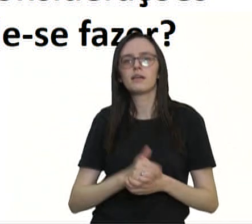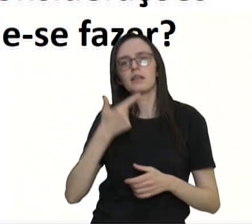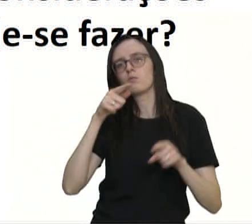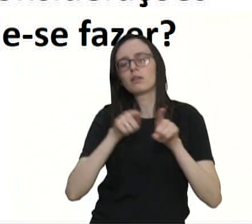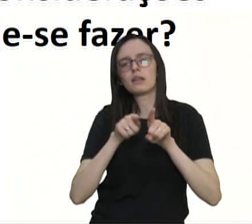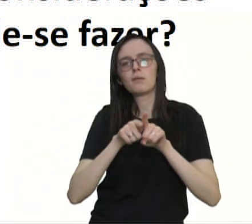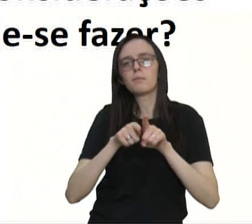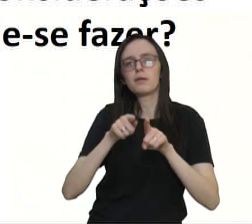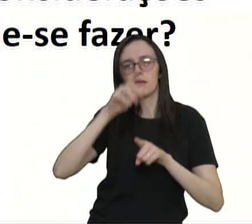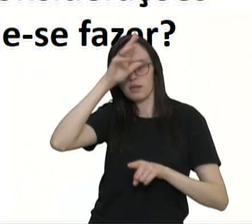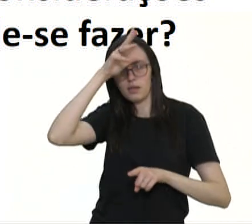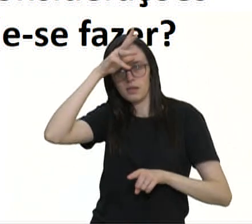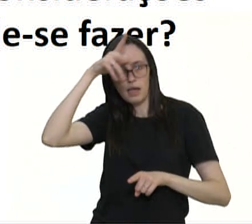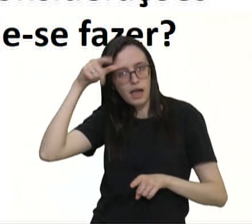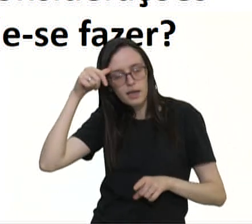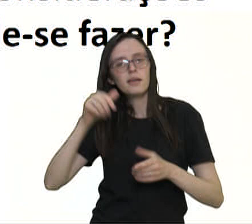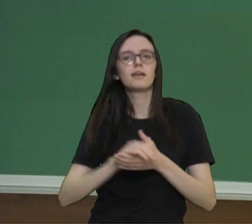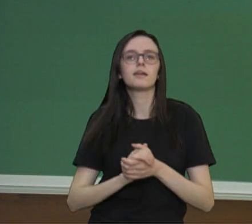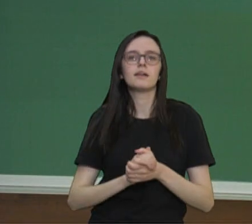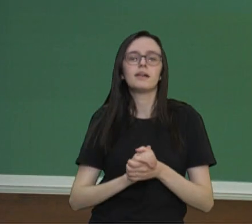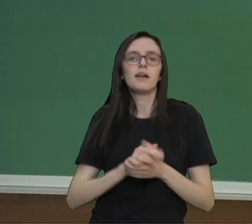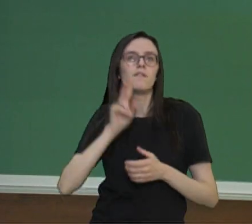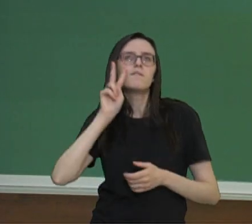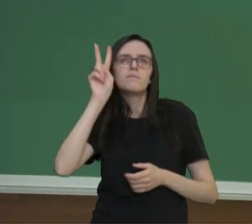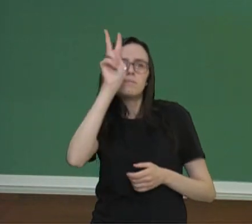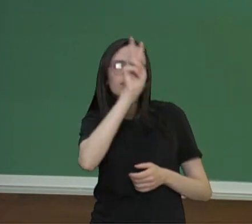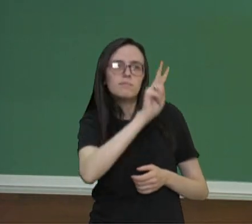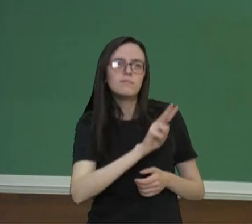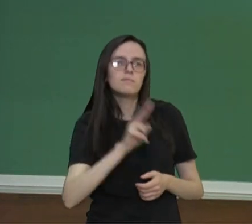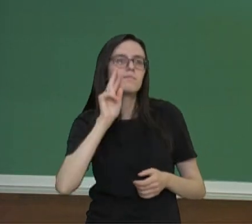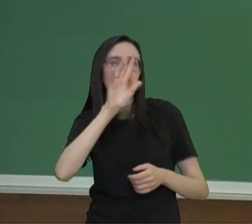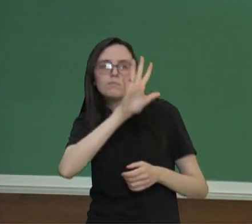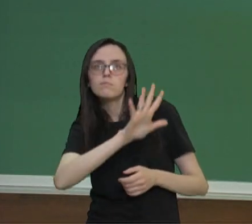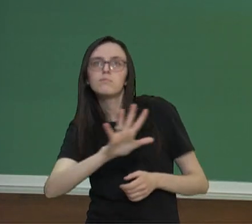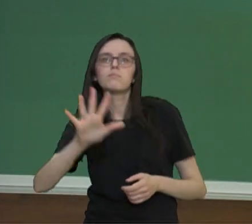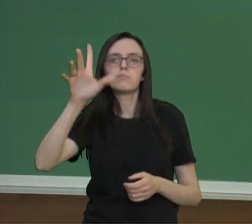Rondônia. Lembra que isso aqui é a Amazônia.